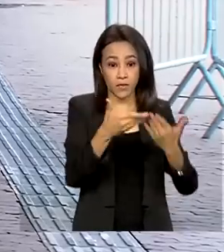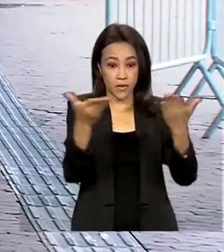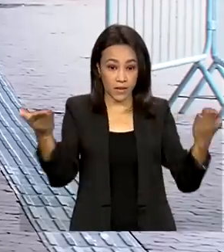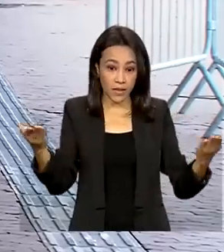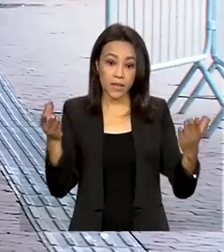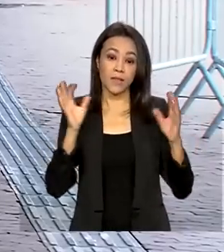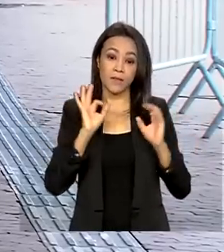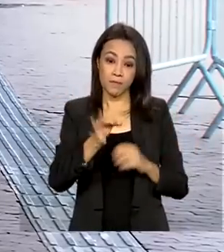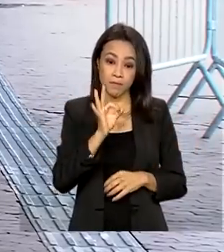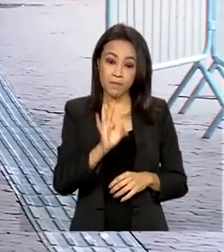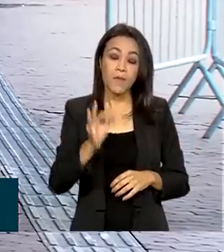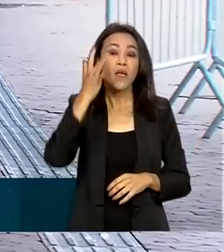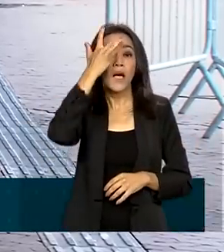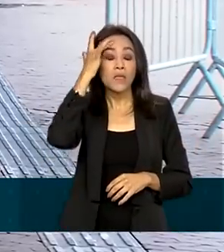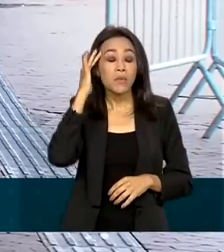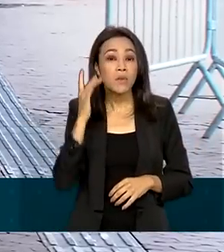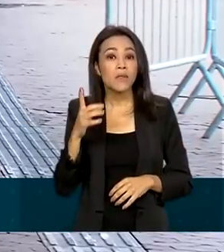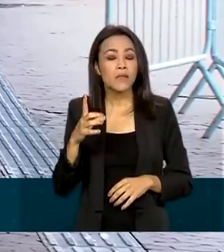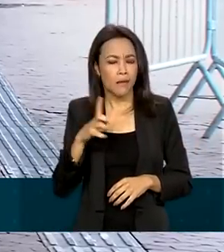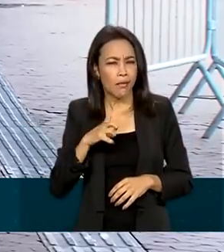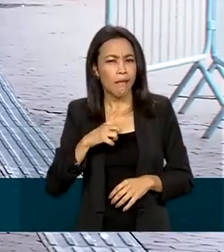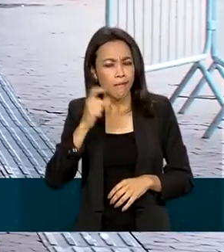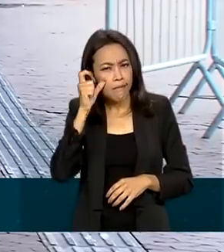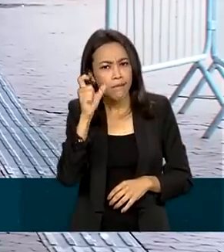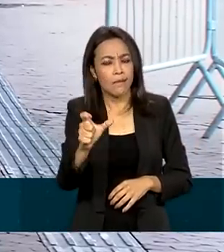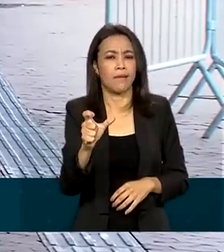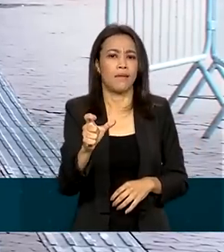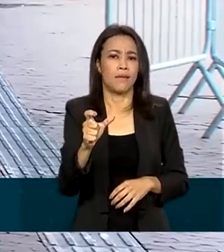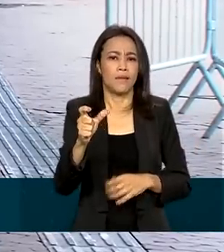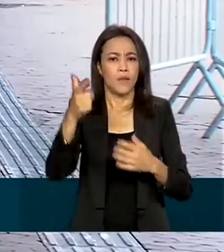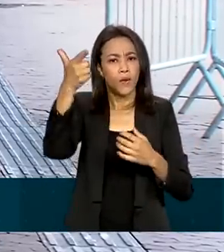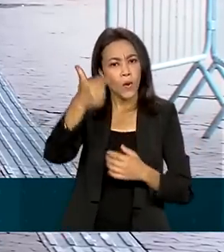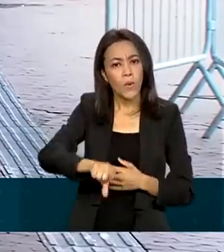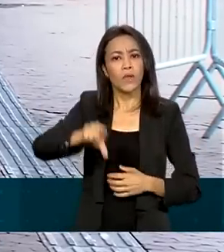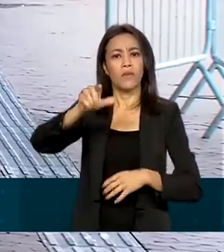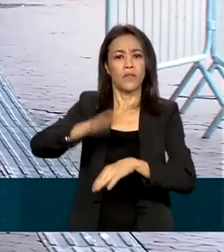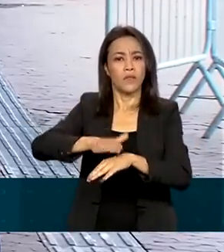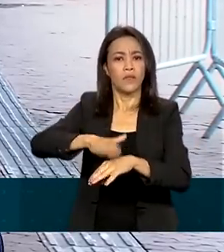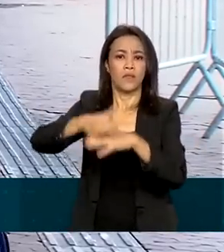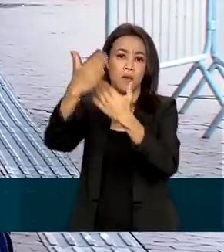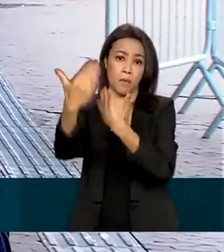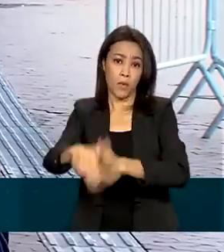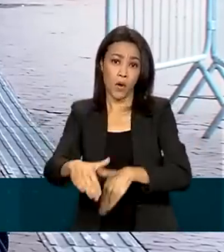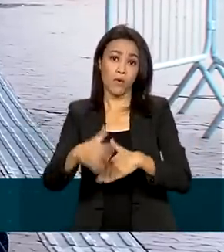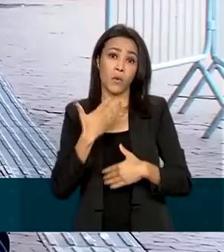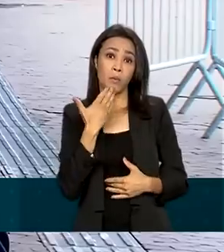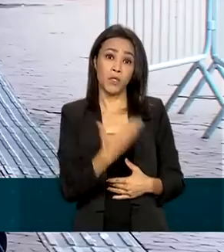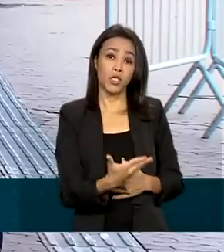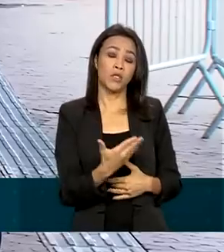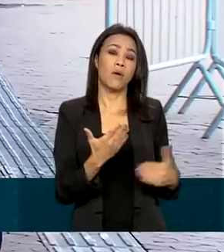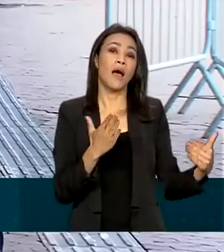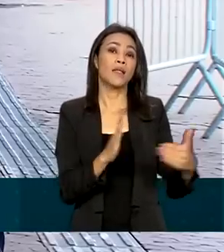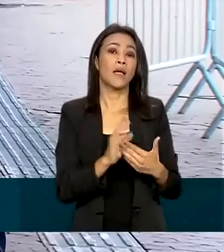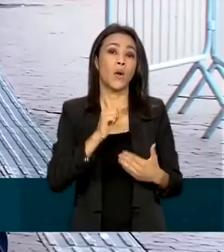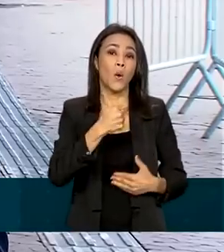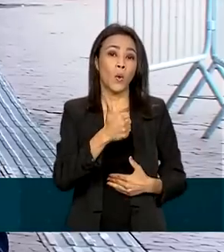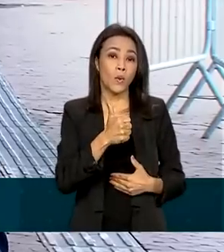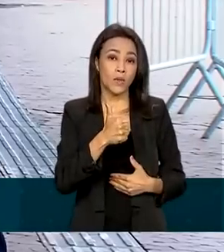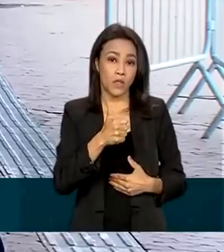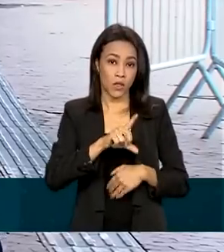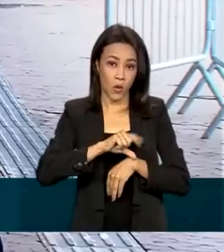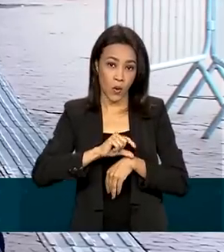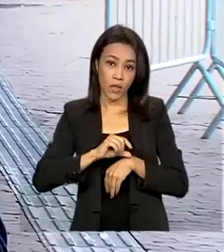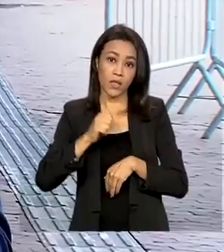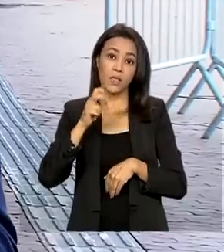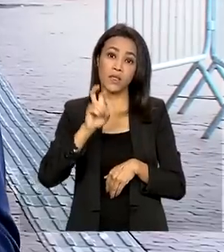É isso mesmo, né? Os interessados na reaplicação do exame devem fazer o pedido até às 11 horas e 59